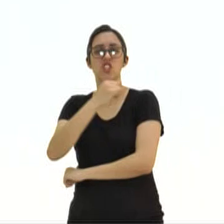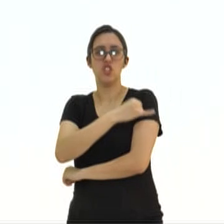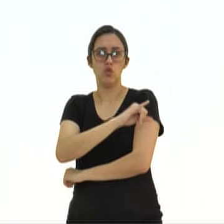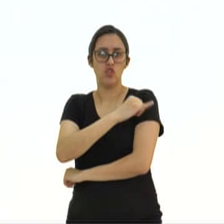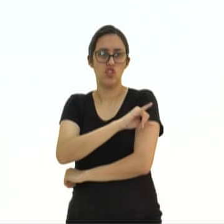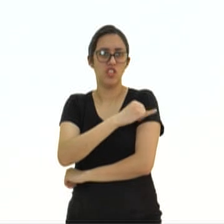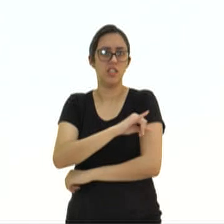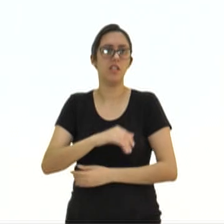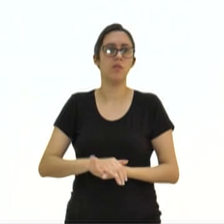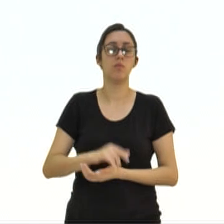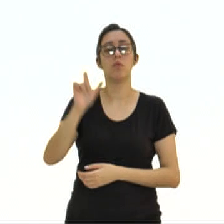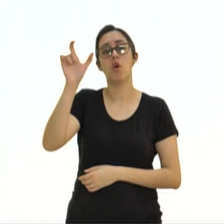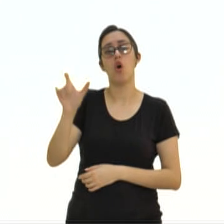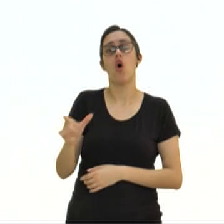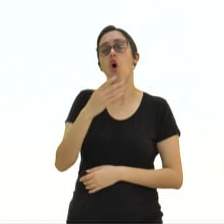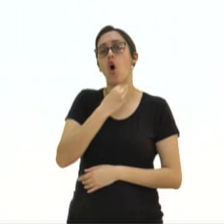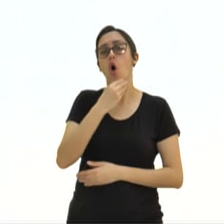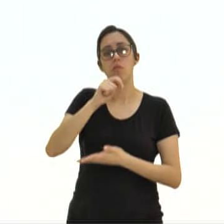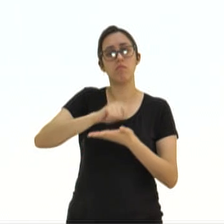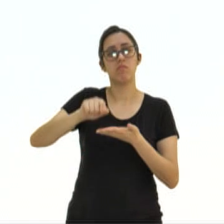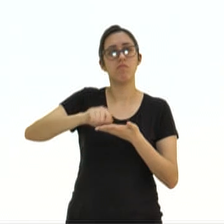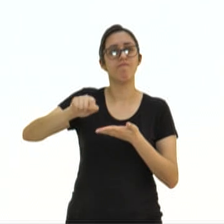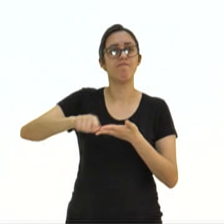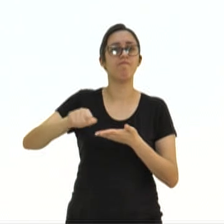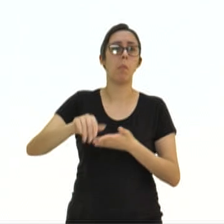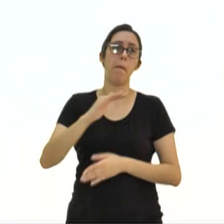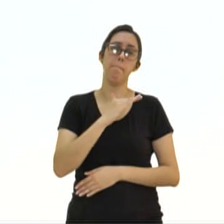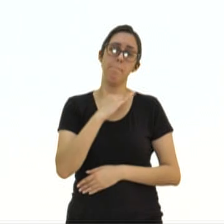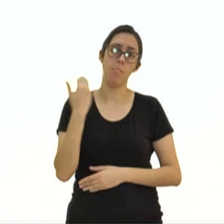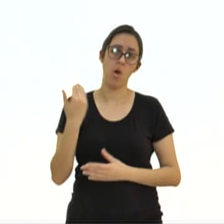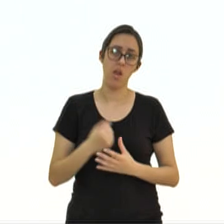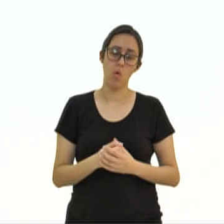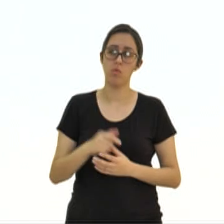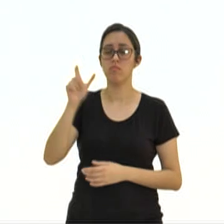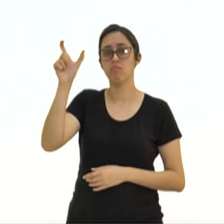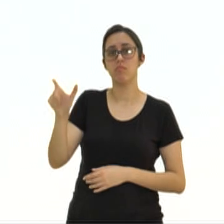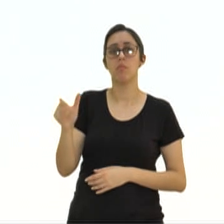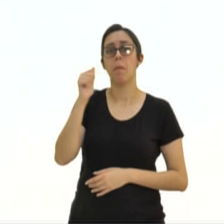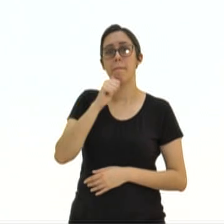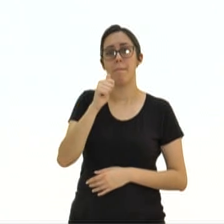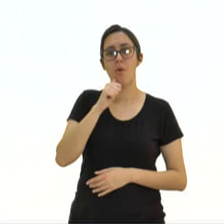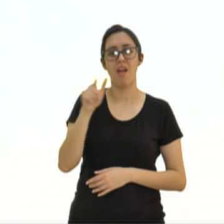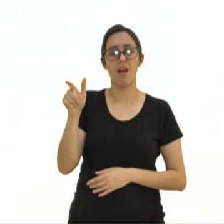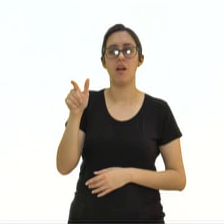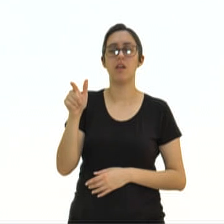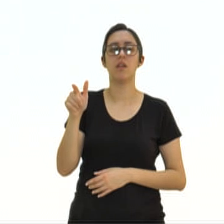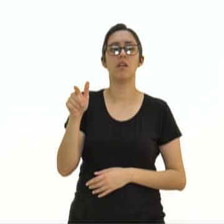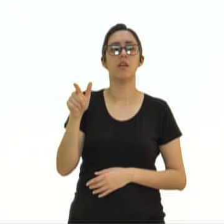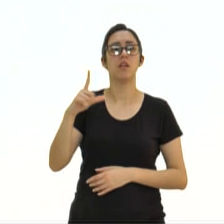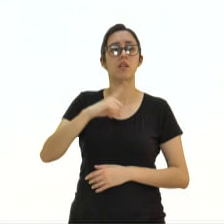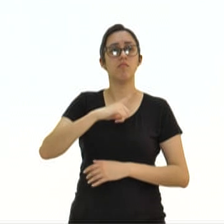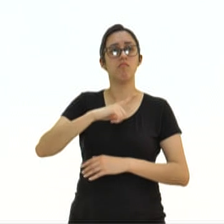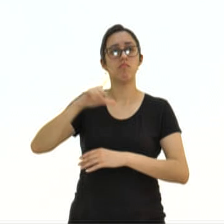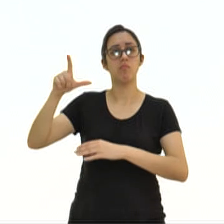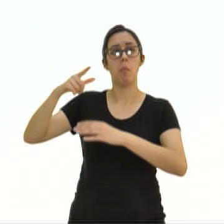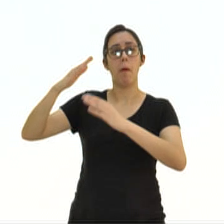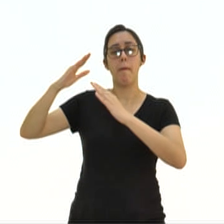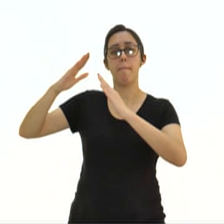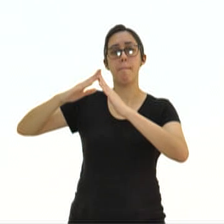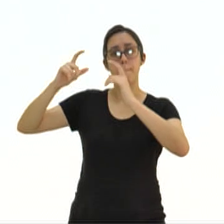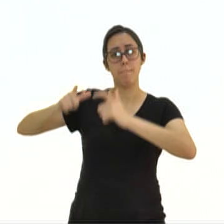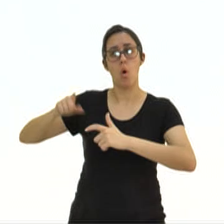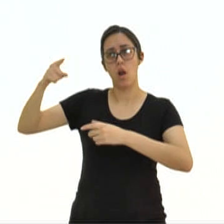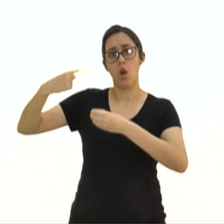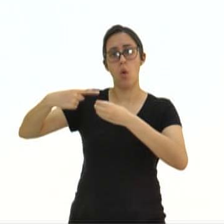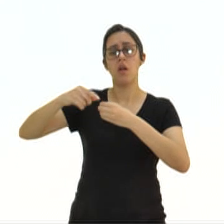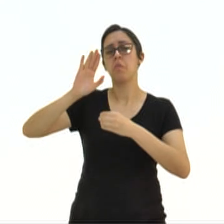de apoplexia. Conceição morava no Engenho Novo, mas nem a visitei, nem a encontrei. Ouvi mais tarde que casara